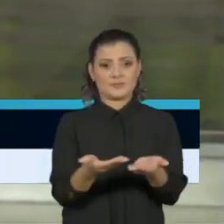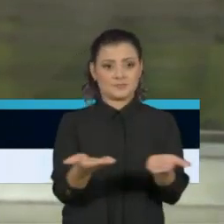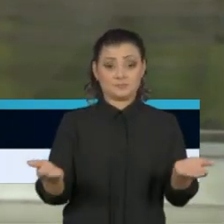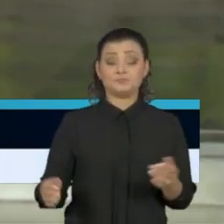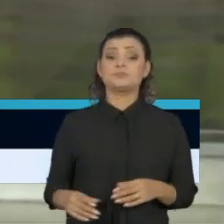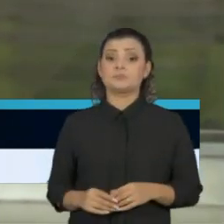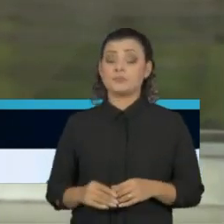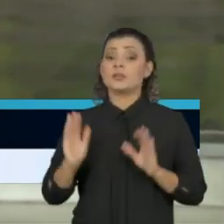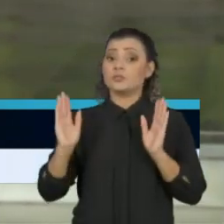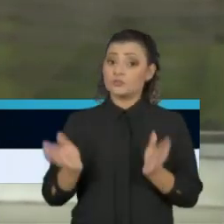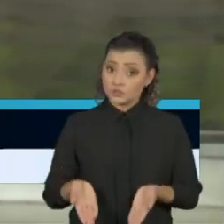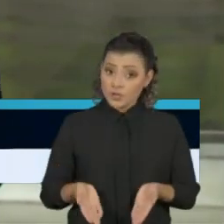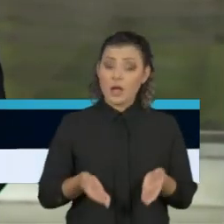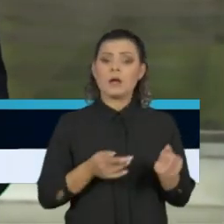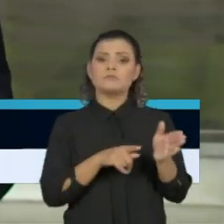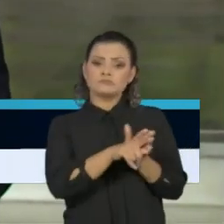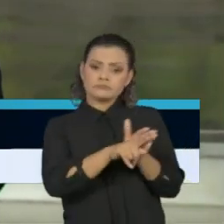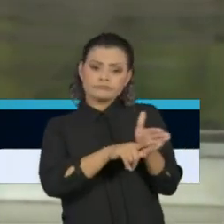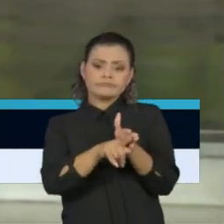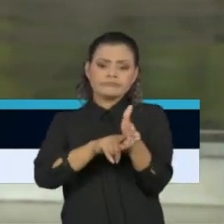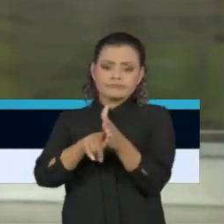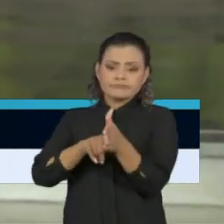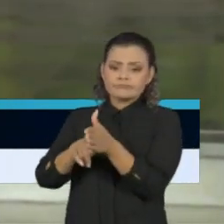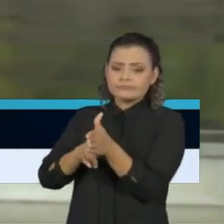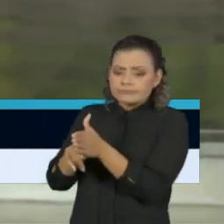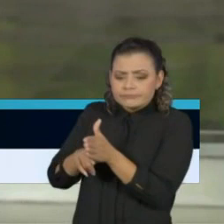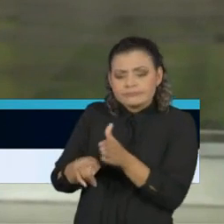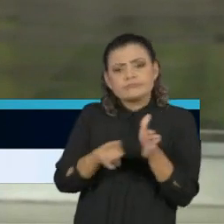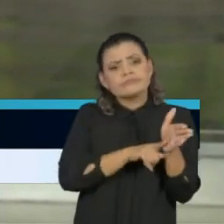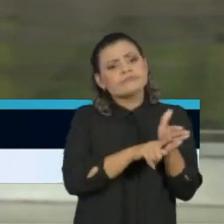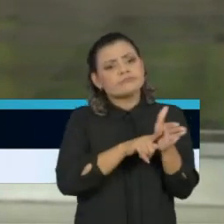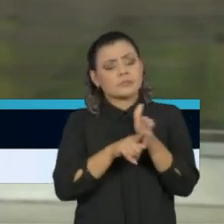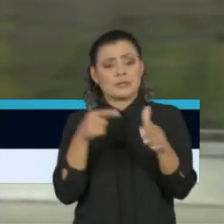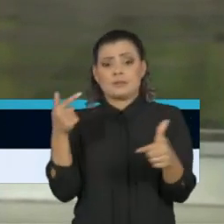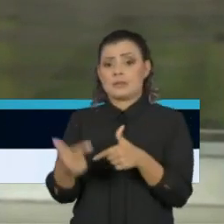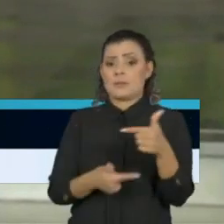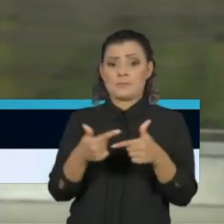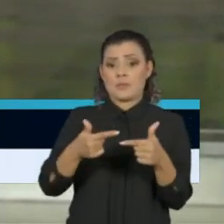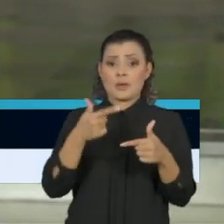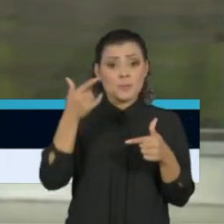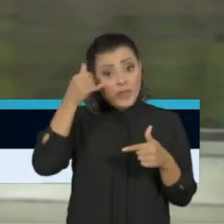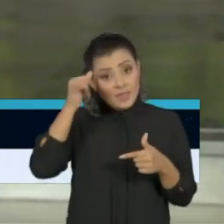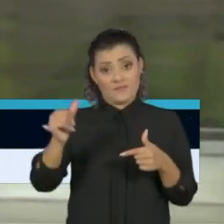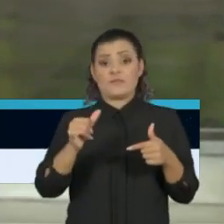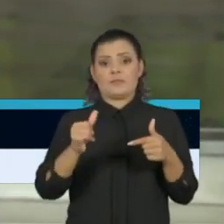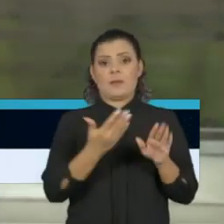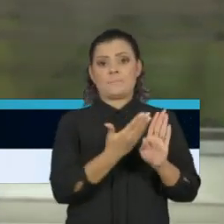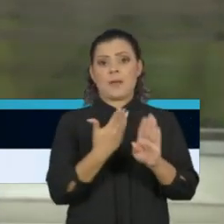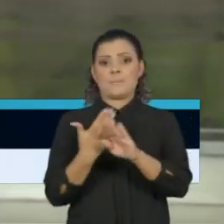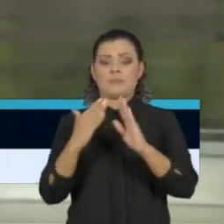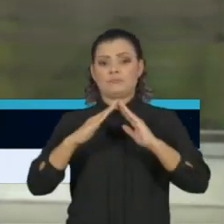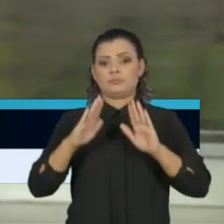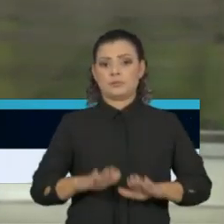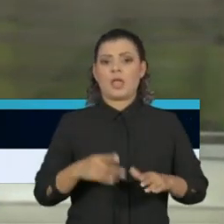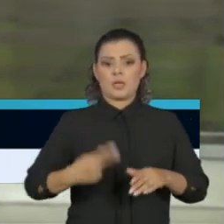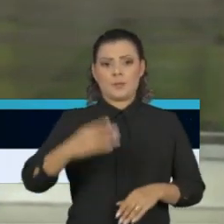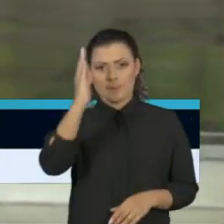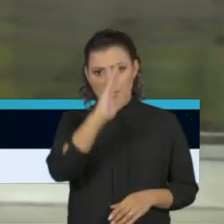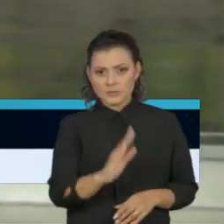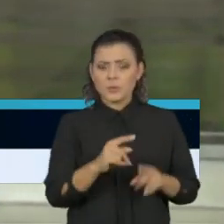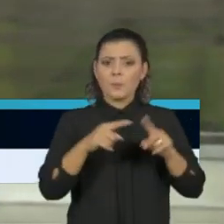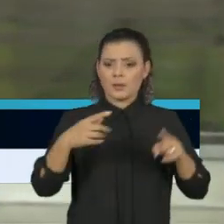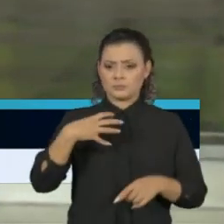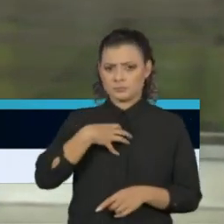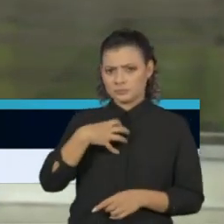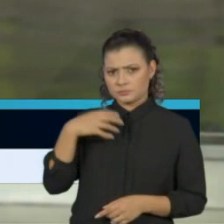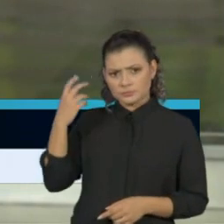Está sendo estudada uma edição da medida que pode liberar o trabalho sem isolamento no país. Eu gostaria de entender qual vai ser a postura do Estado de São